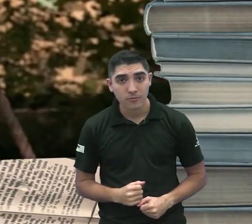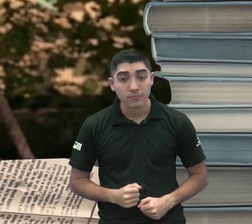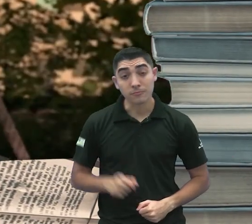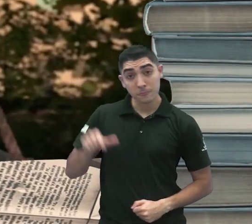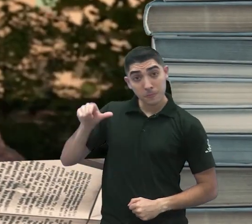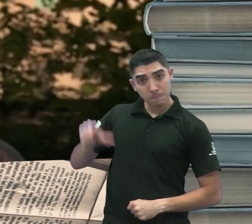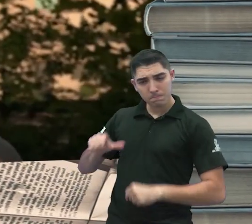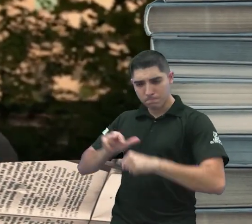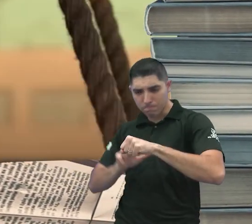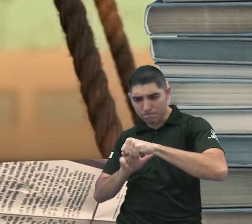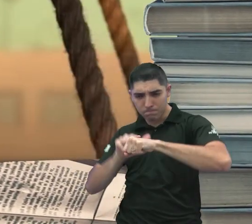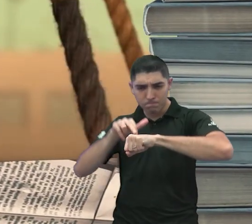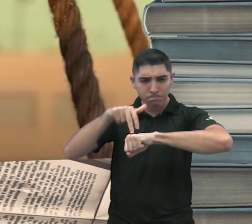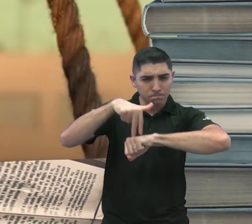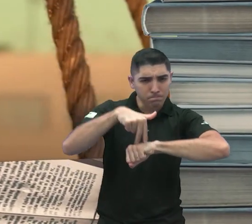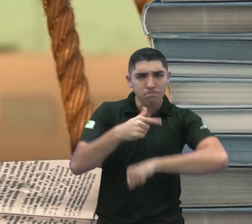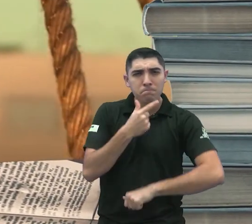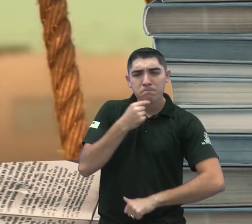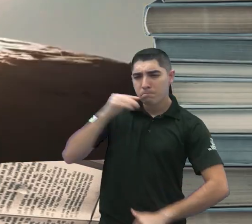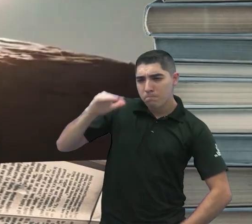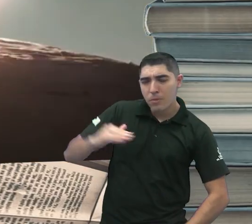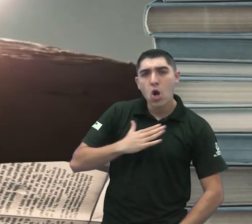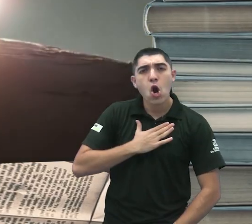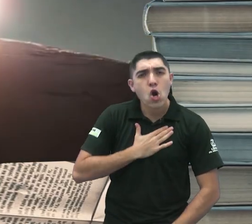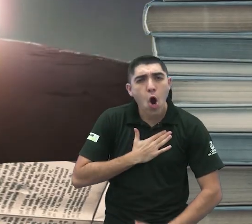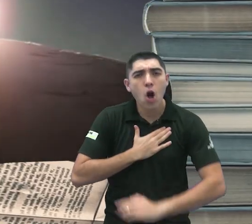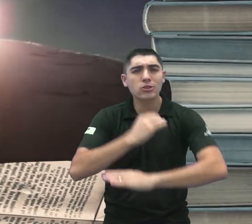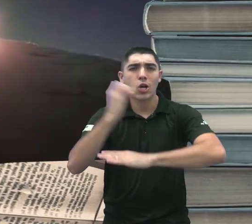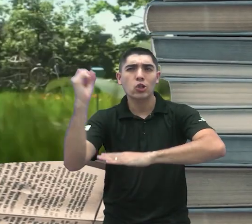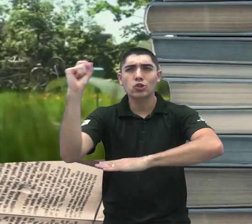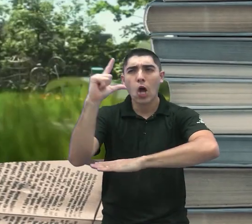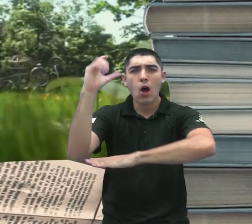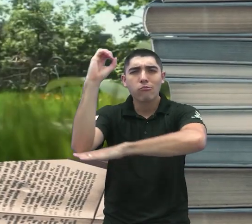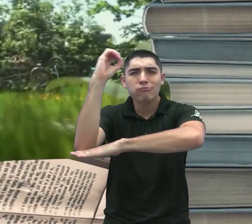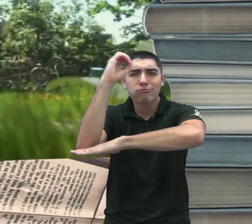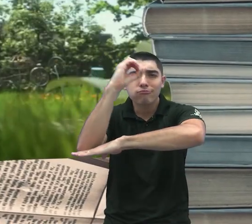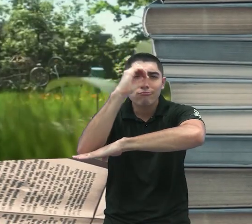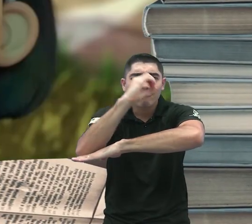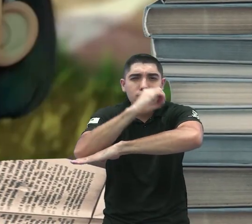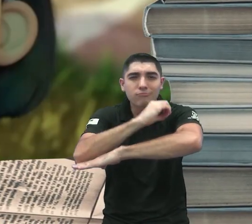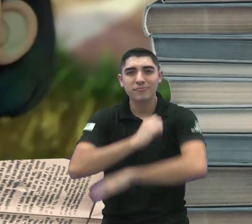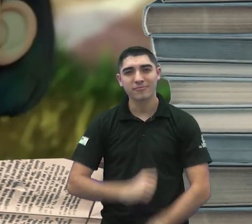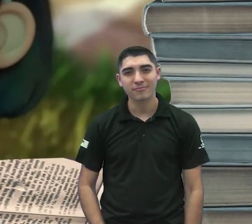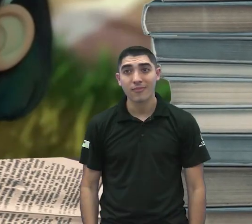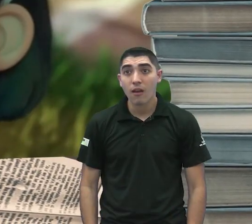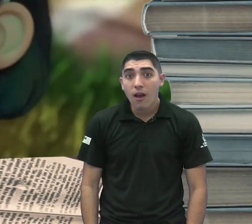E o Pequeno Príncipe gostava muito do pôr do sol.